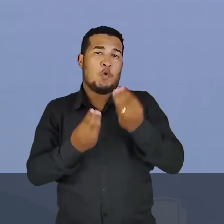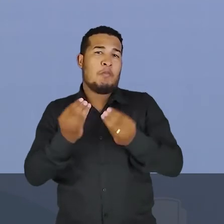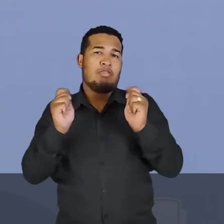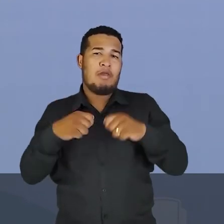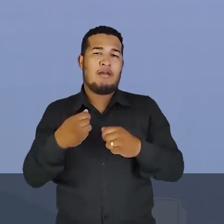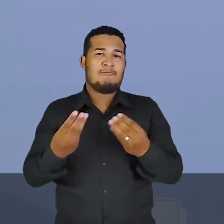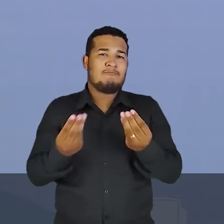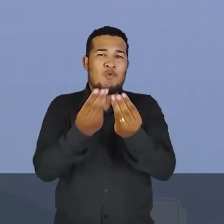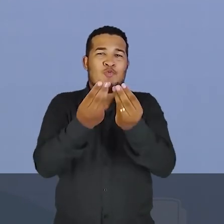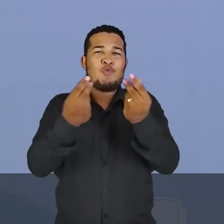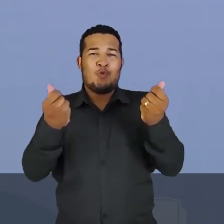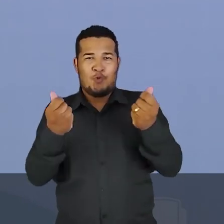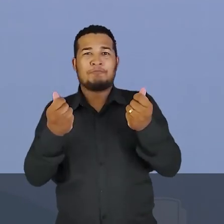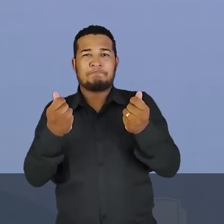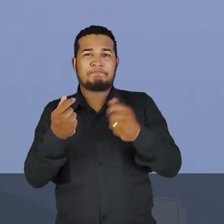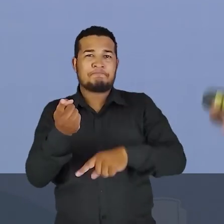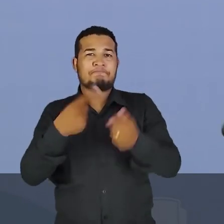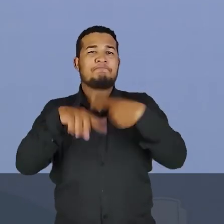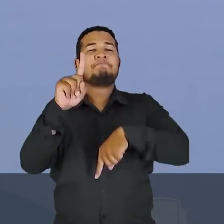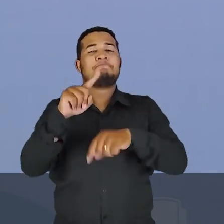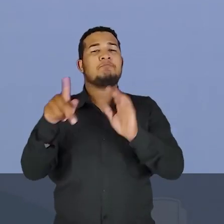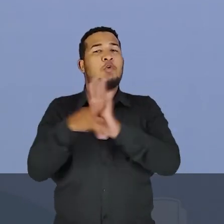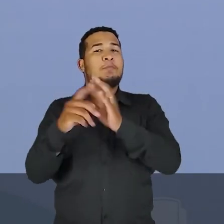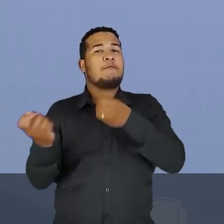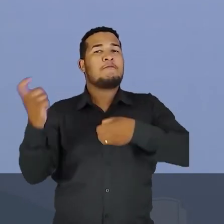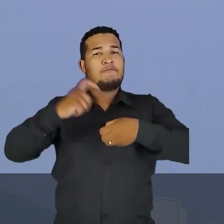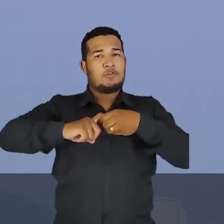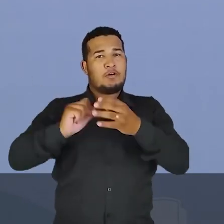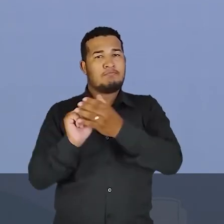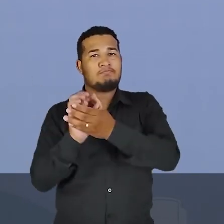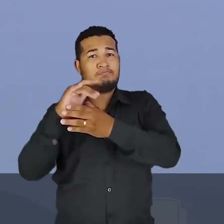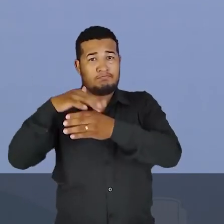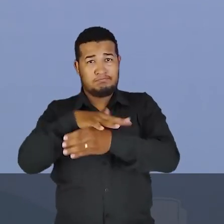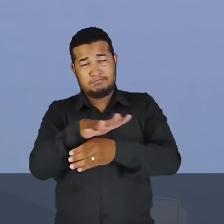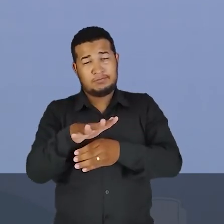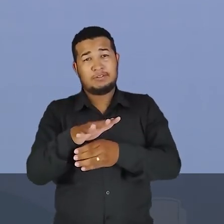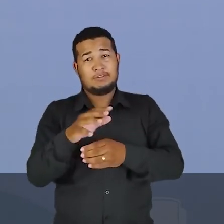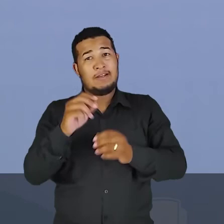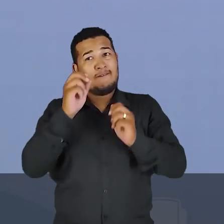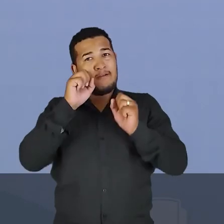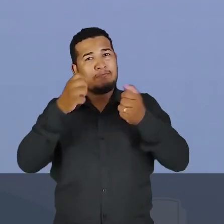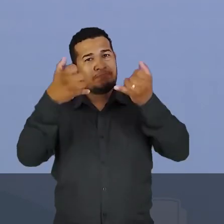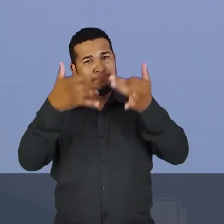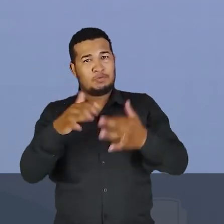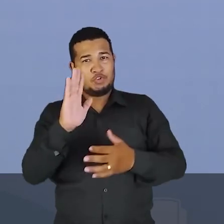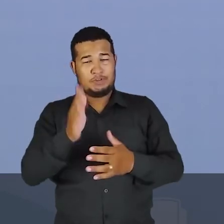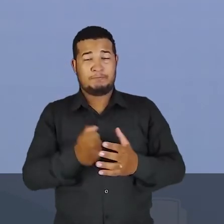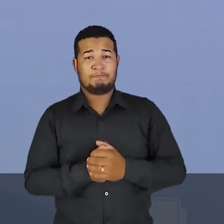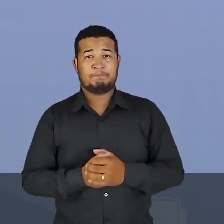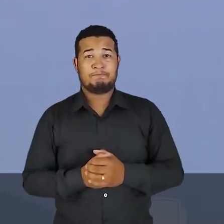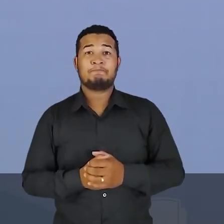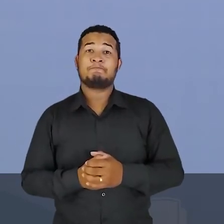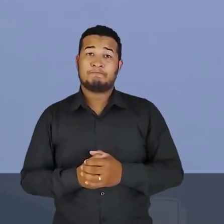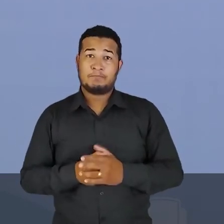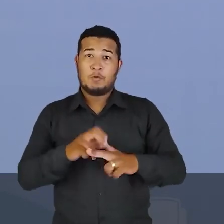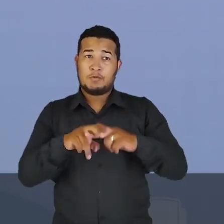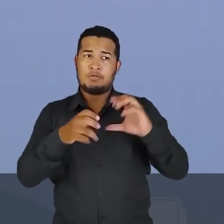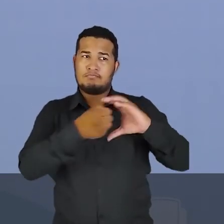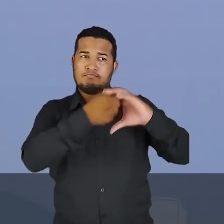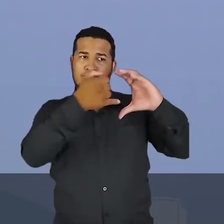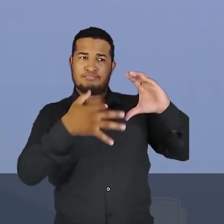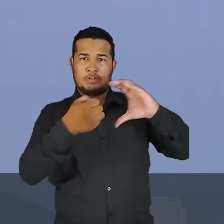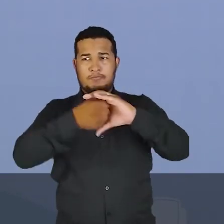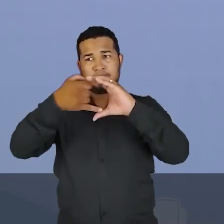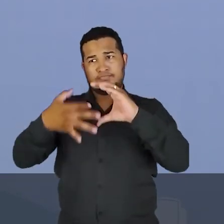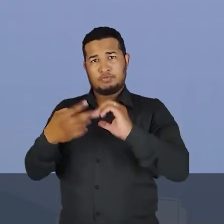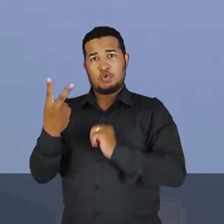ali dessa recuperação de nascente que nós estamos falando, certo? Então, dois aspectos foram tratados